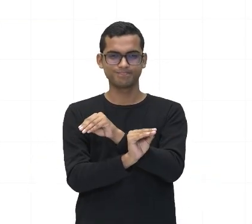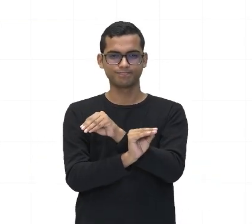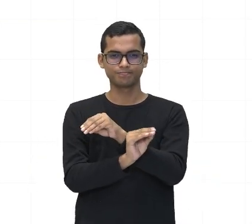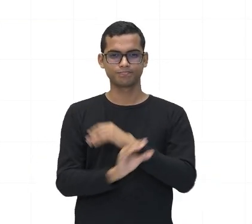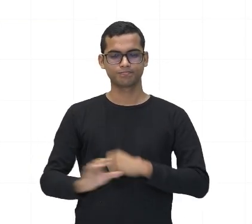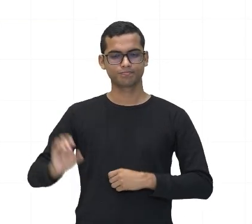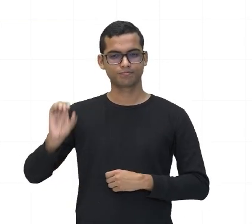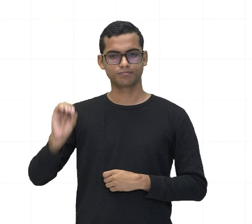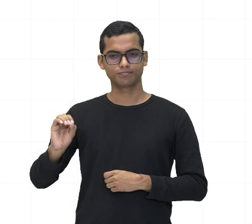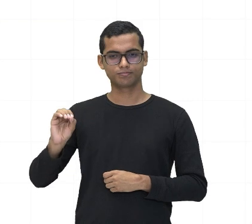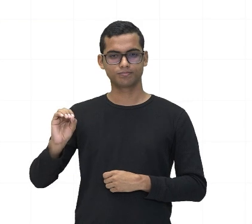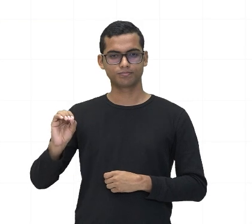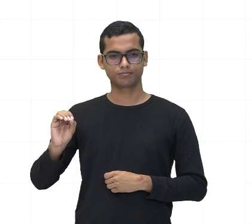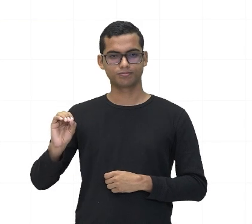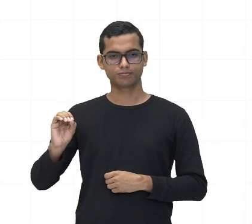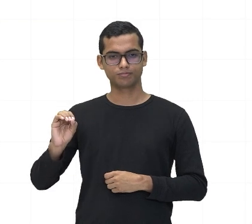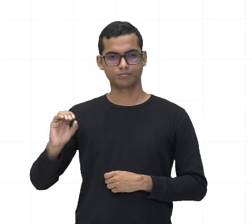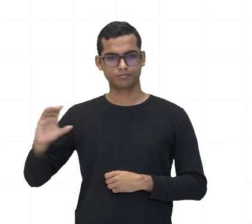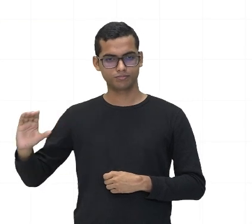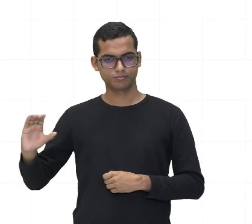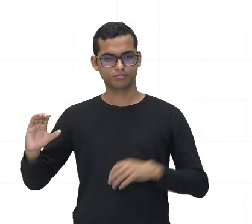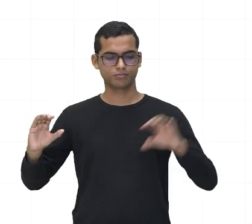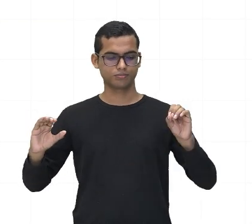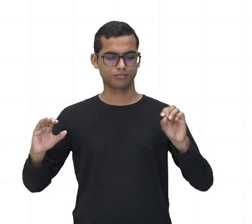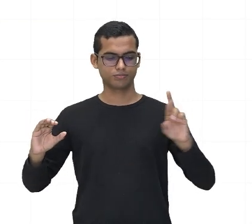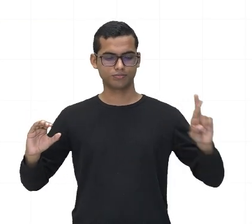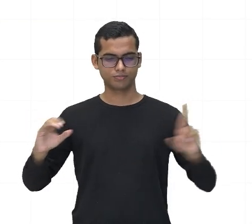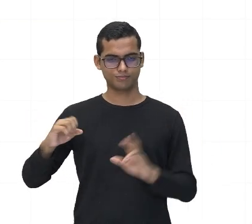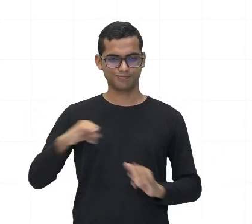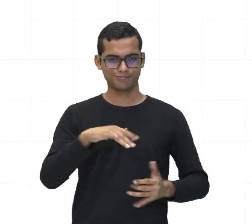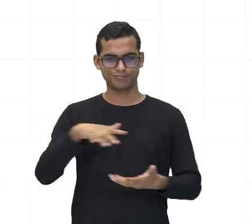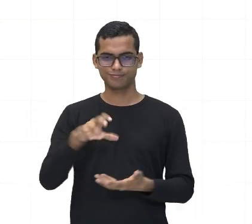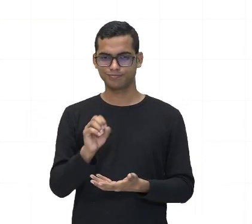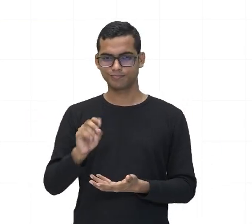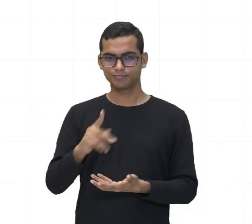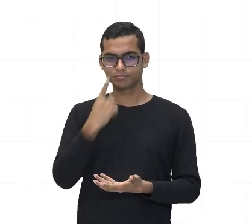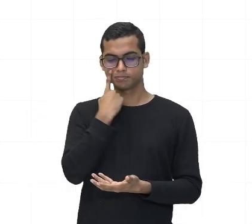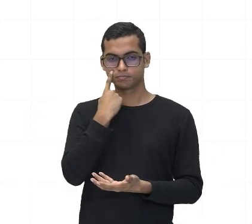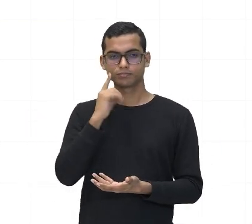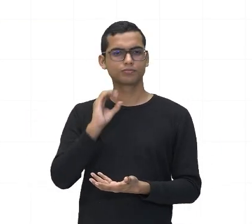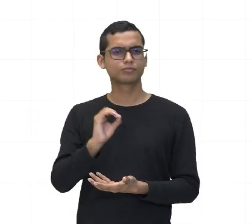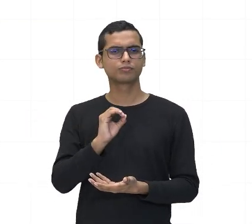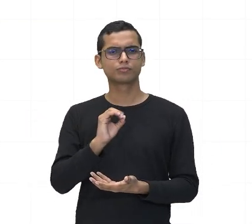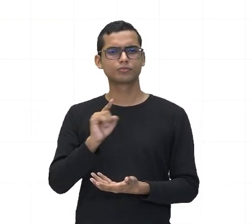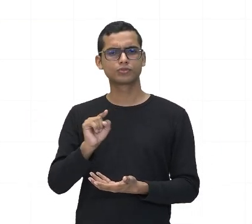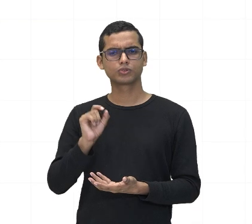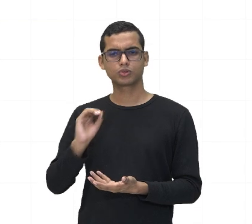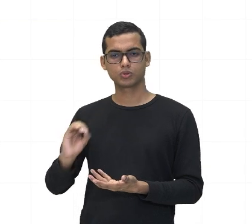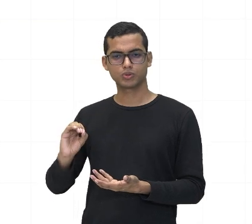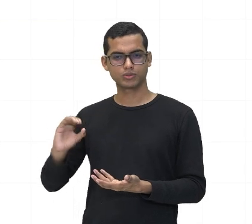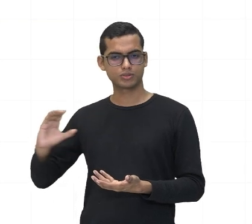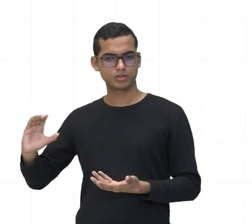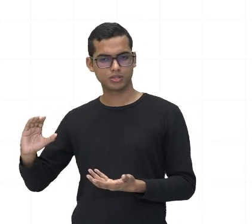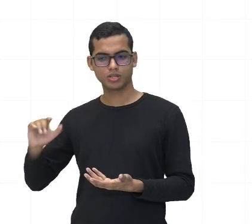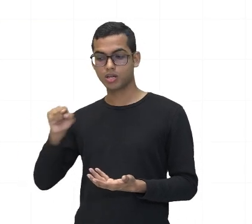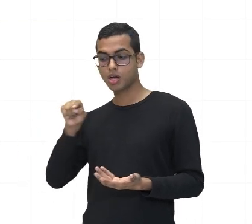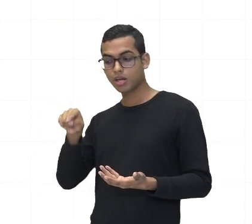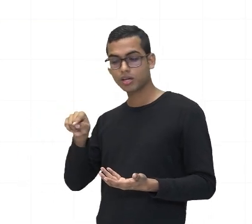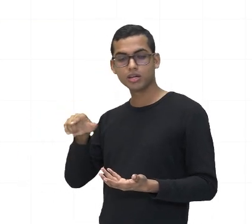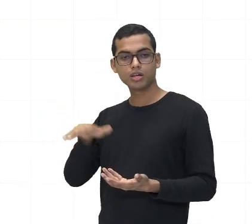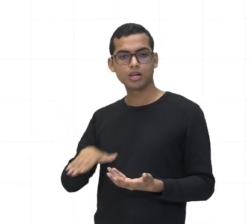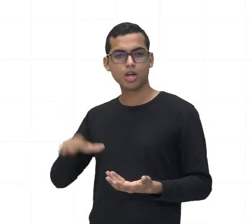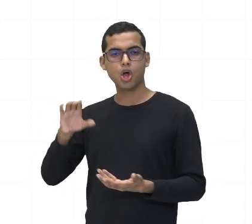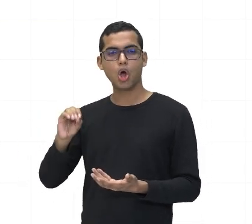têm uma mente mais racional, ela preza pelo mundo exterior e tem uma mentalidade mais